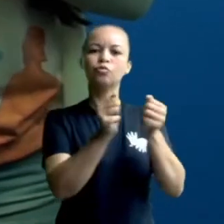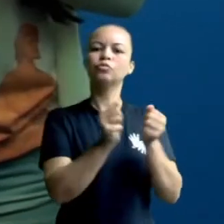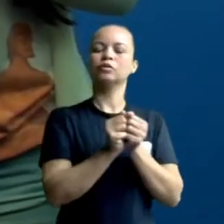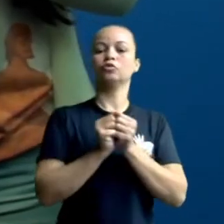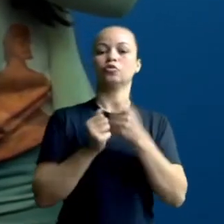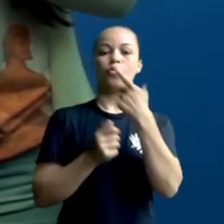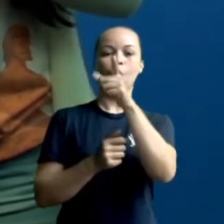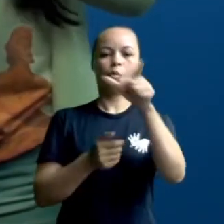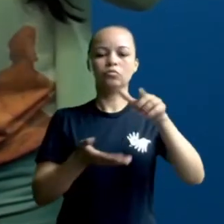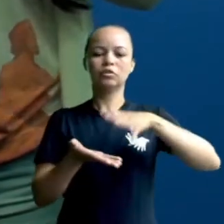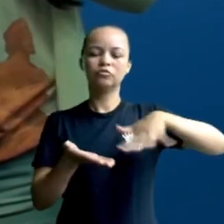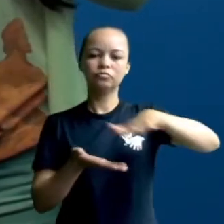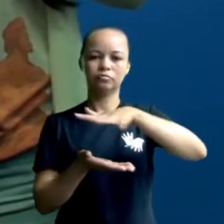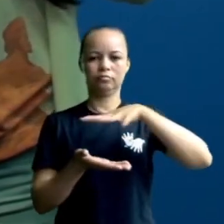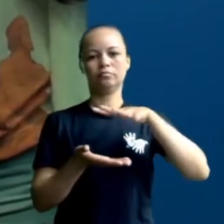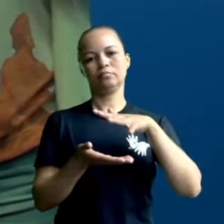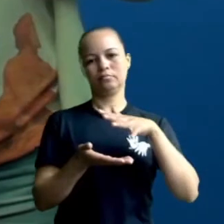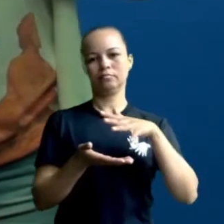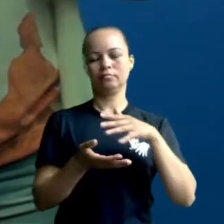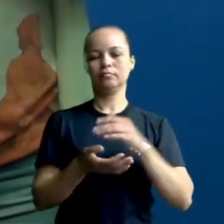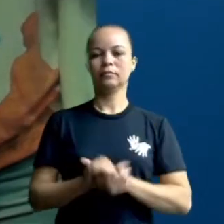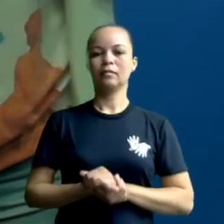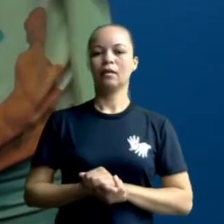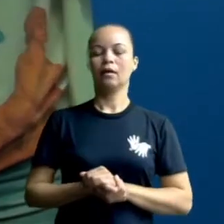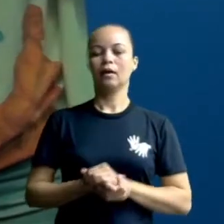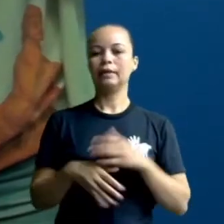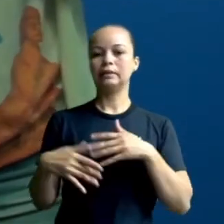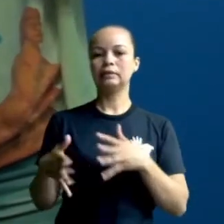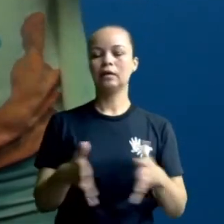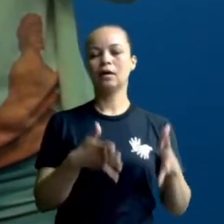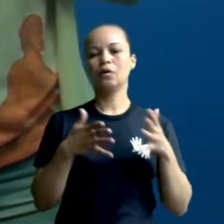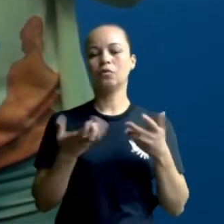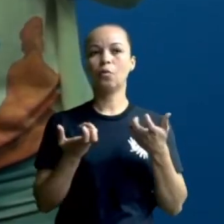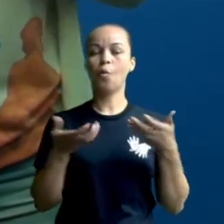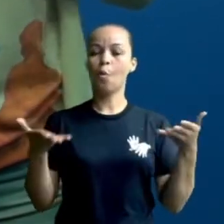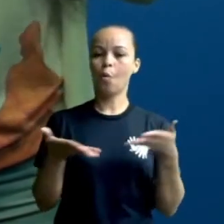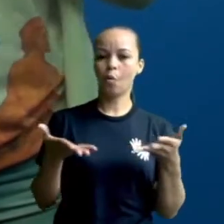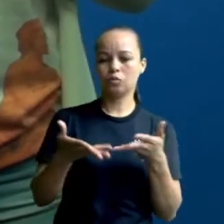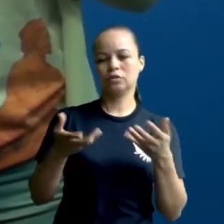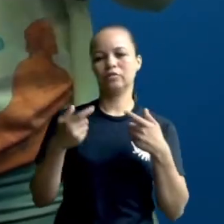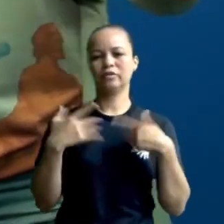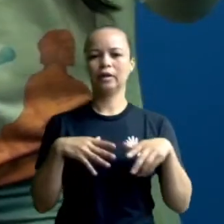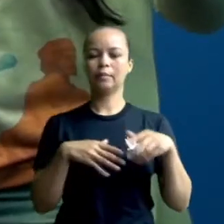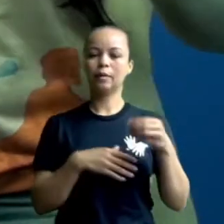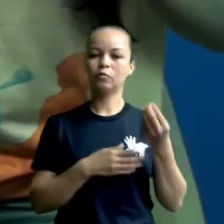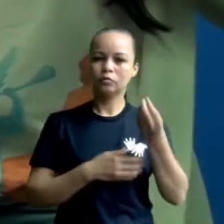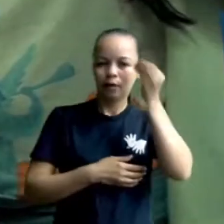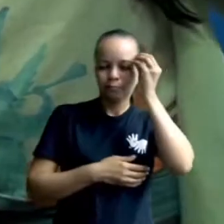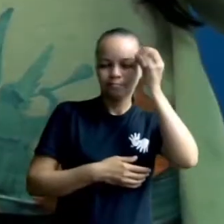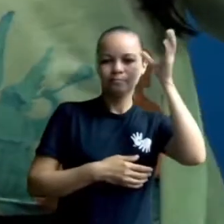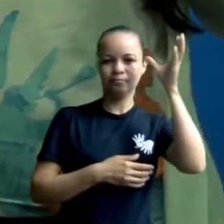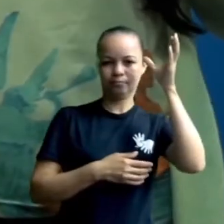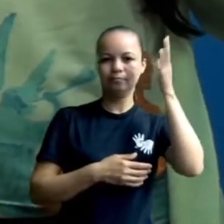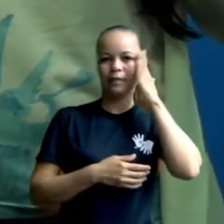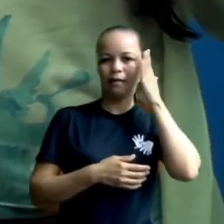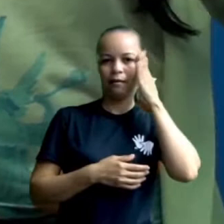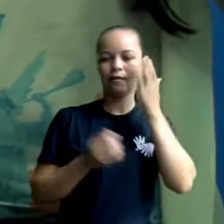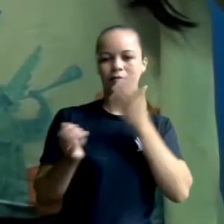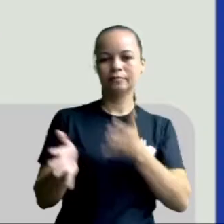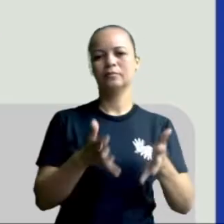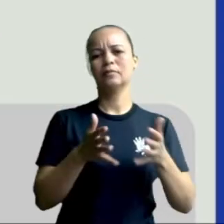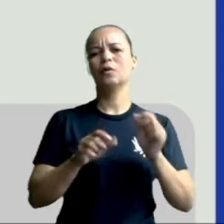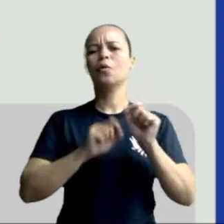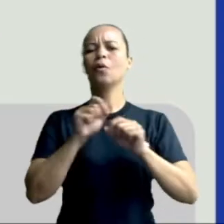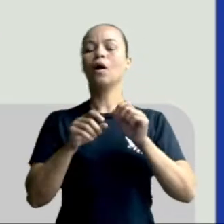outras figuras planas. Então, hoje vai ficar tudo bem mais compreensível, tá certo? Então, qual é o